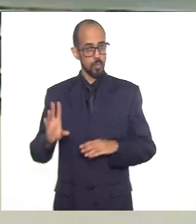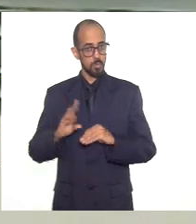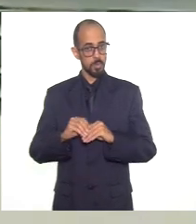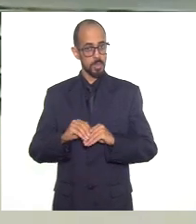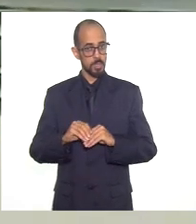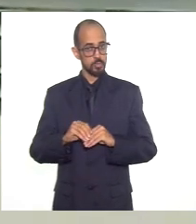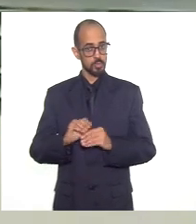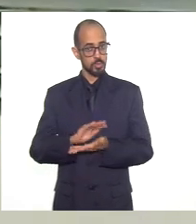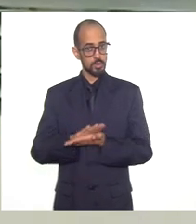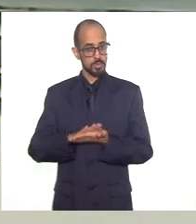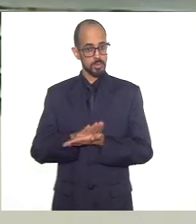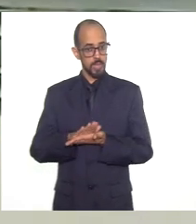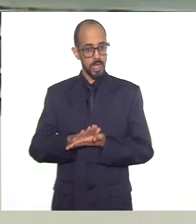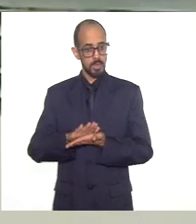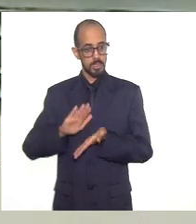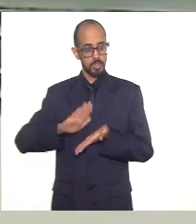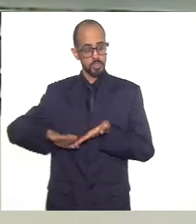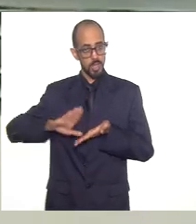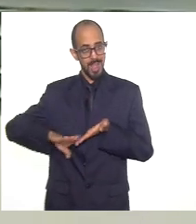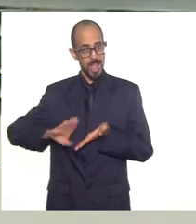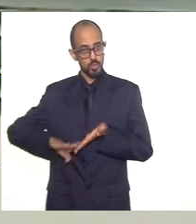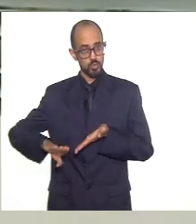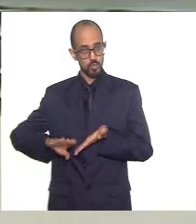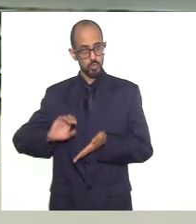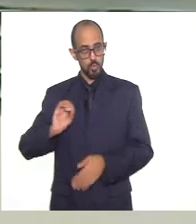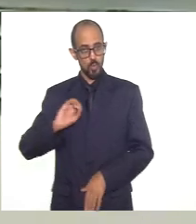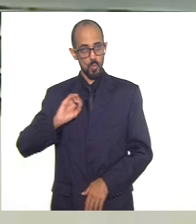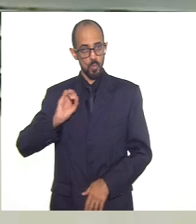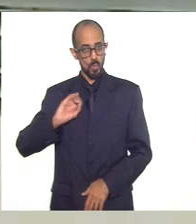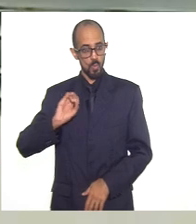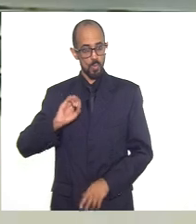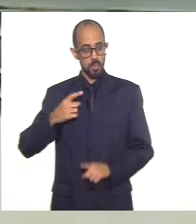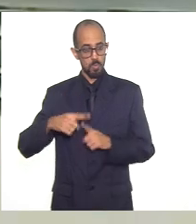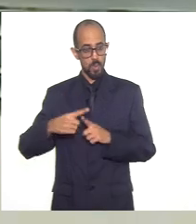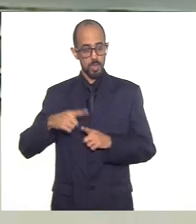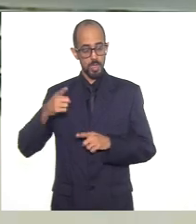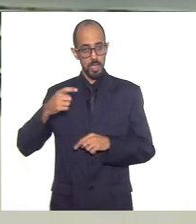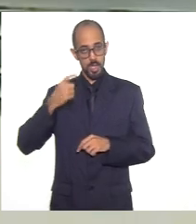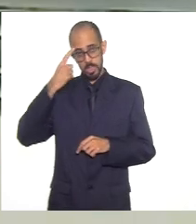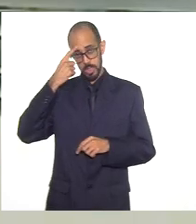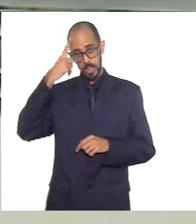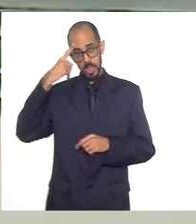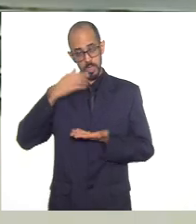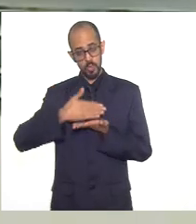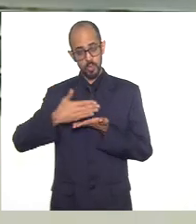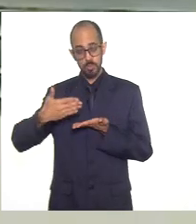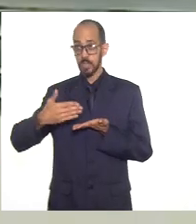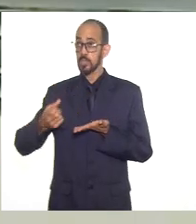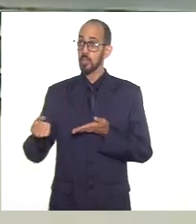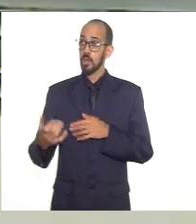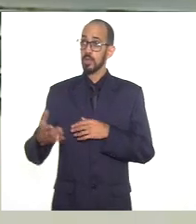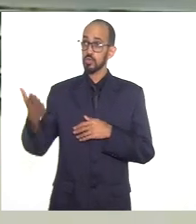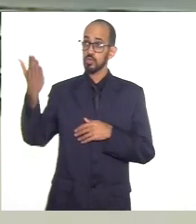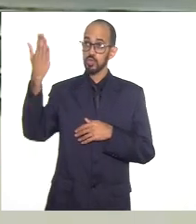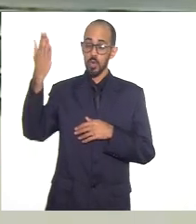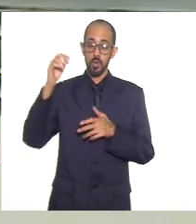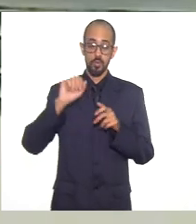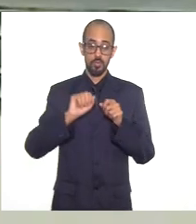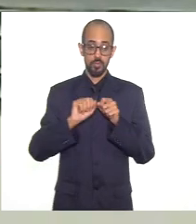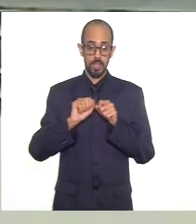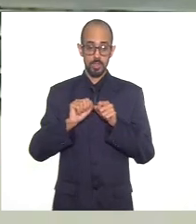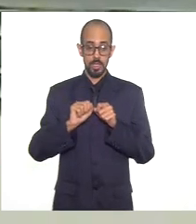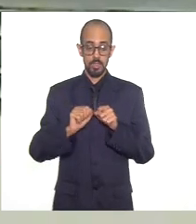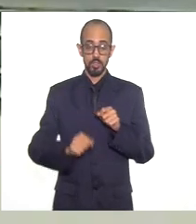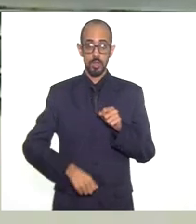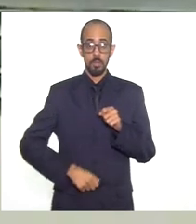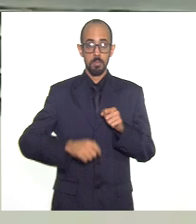isso gasto a mais nenhum, porque a previsão, quando o senhor fez, foi de 1º de abril a